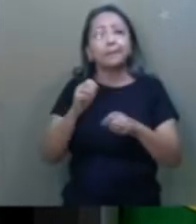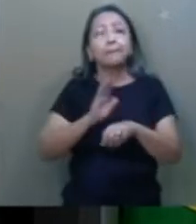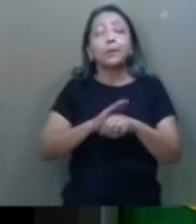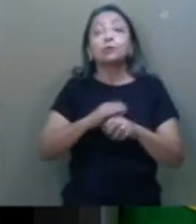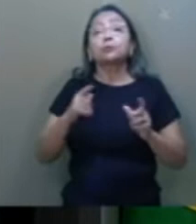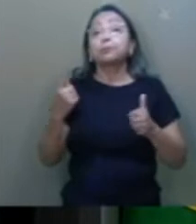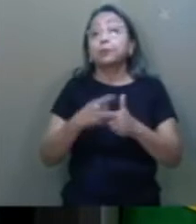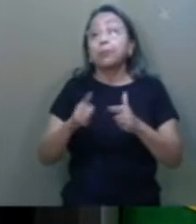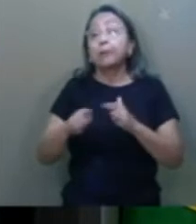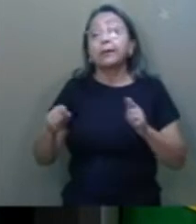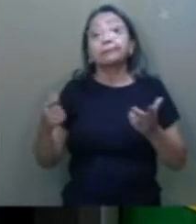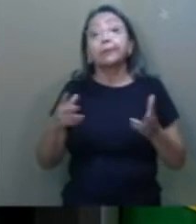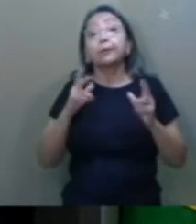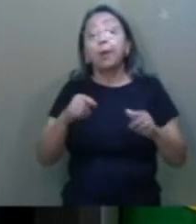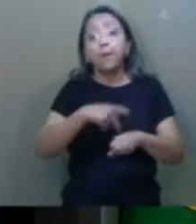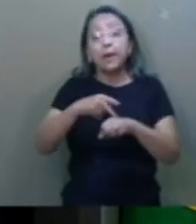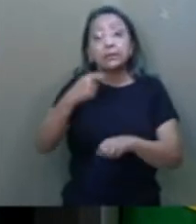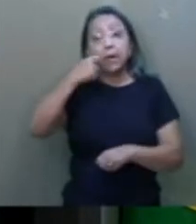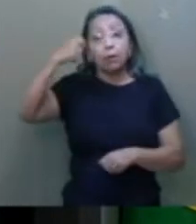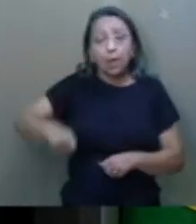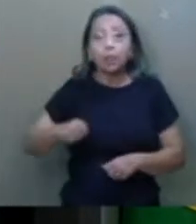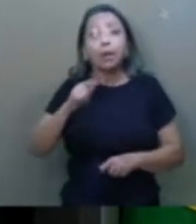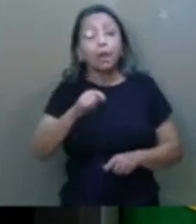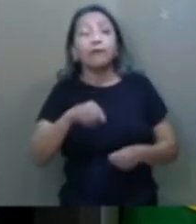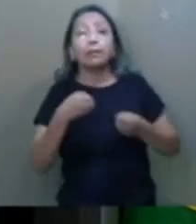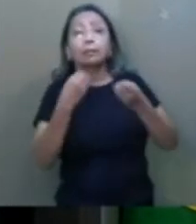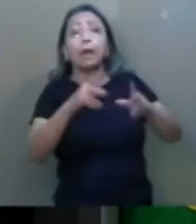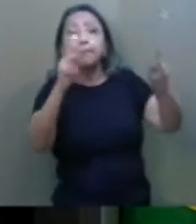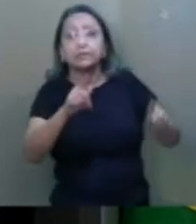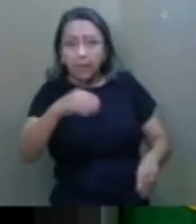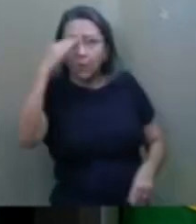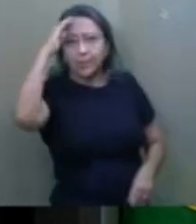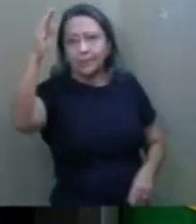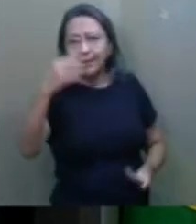Ucrânia, são os militares quem vão devolver ao país a paz, a pacificação.